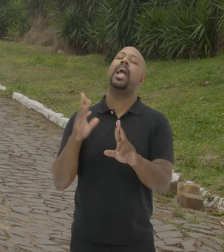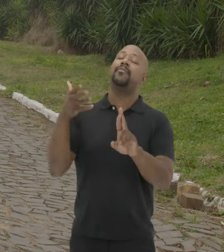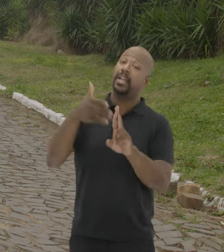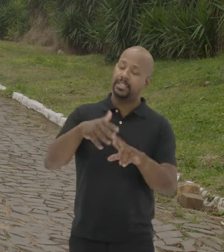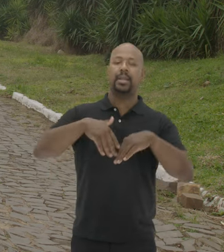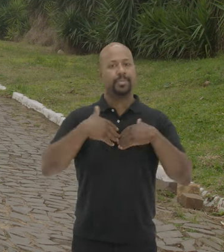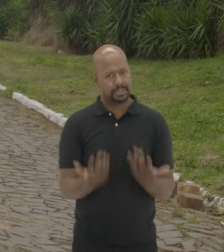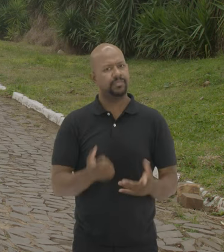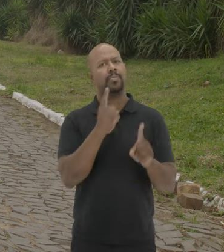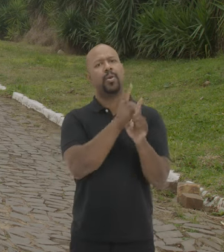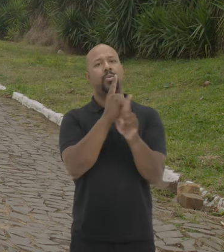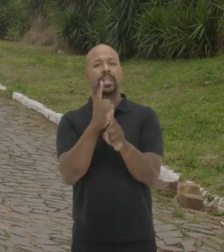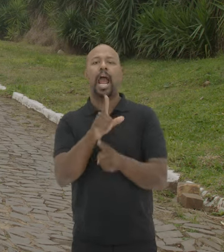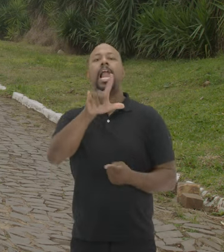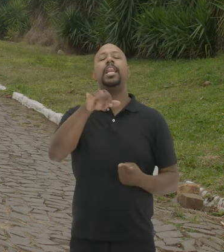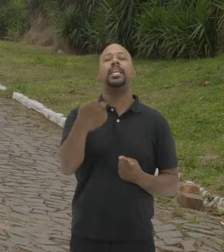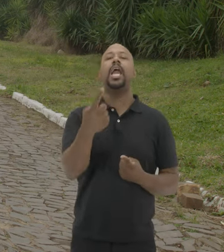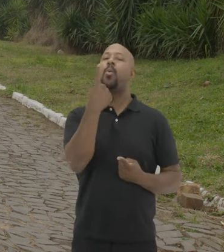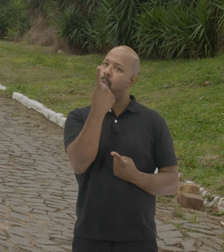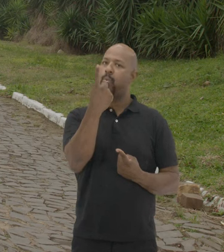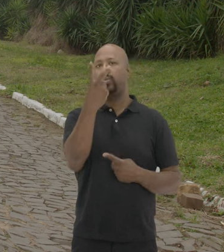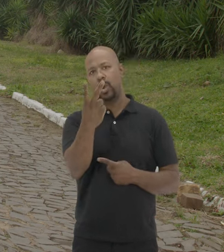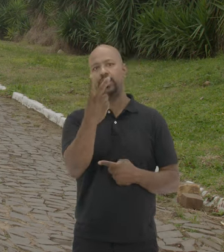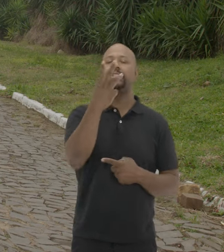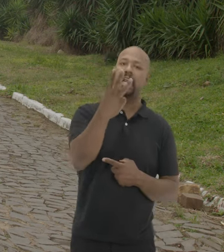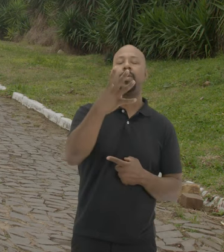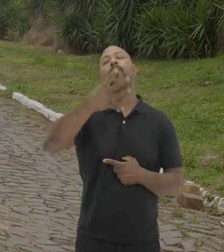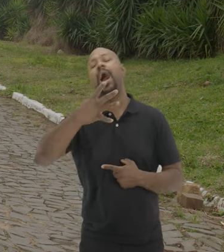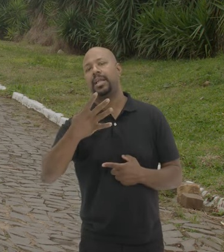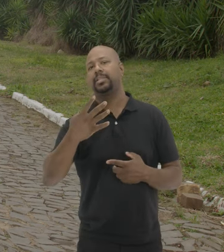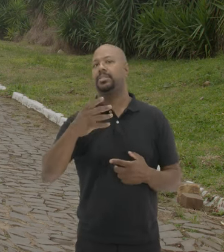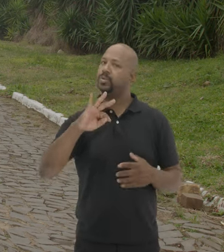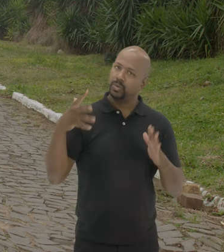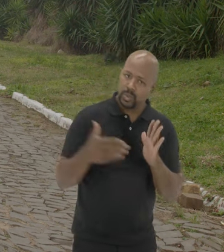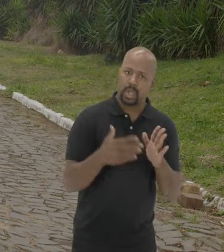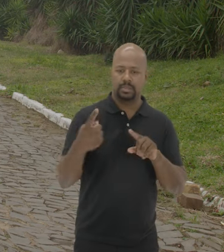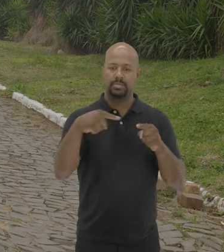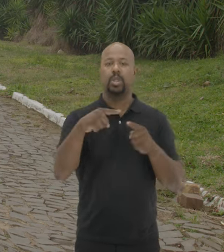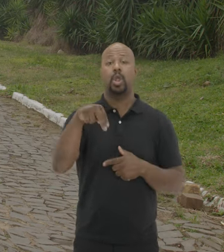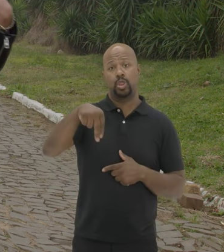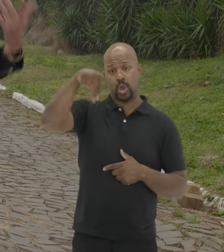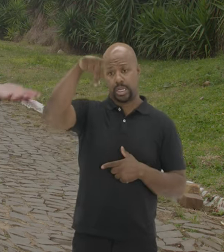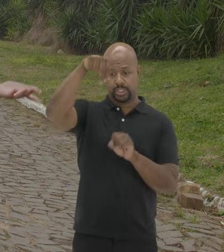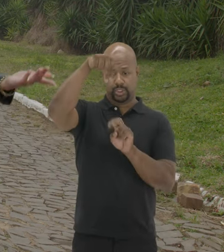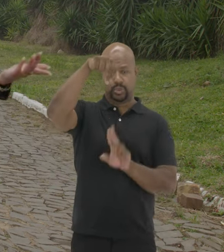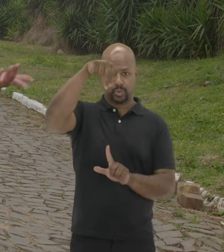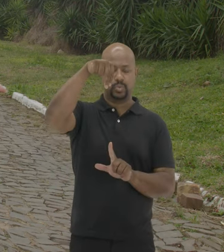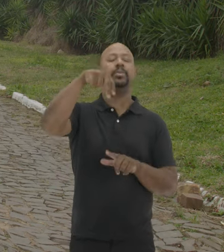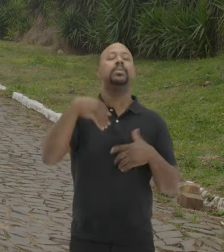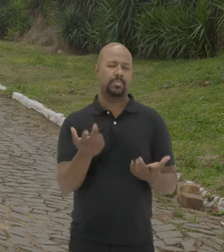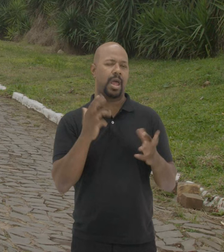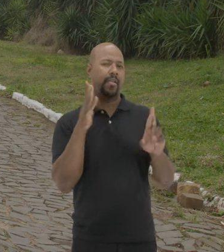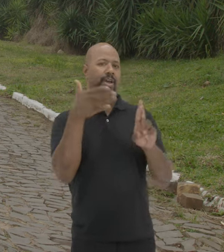essa referência. Por isso, vamos encontrar a linha 1, a linha 2, a linha 4, por exemplo, todas com versão norte e sul.